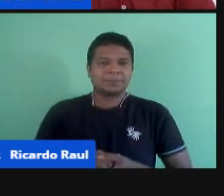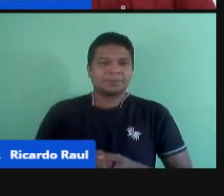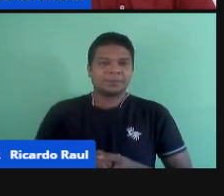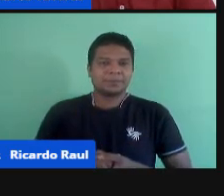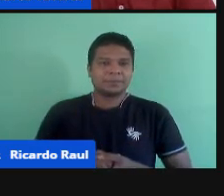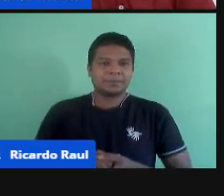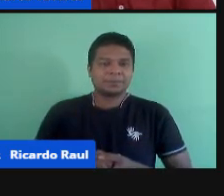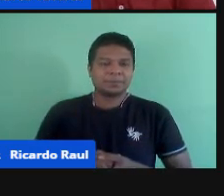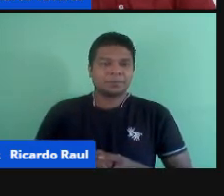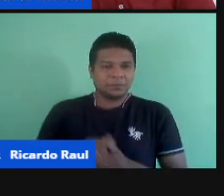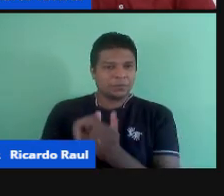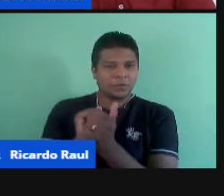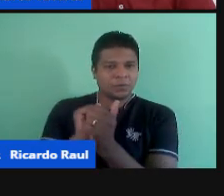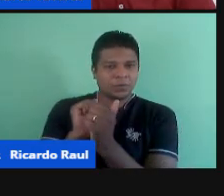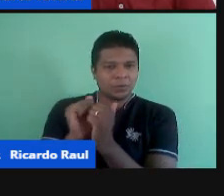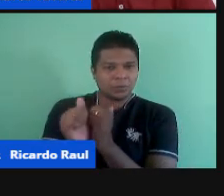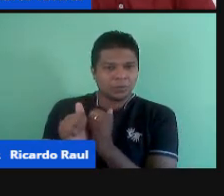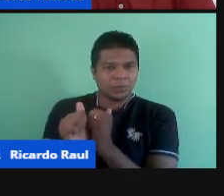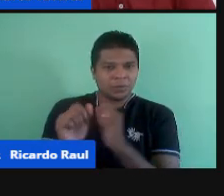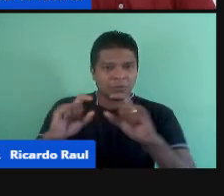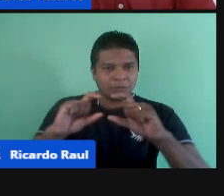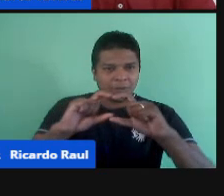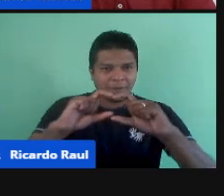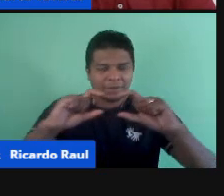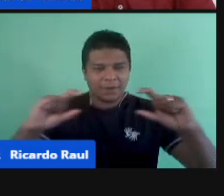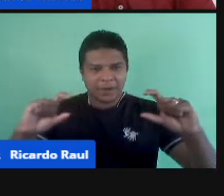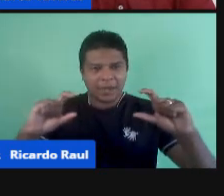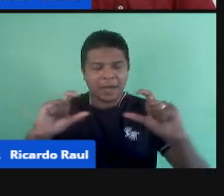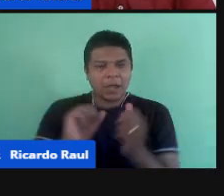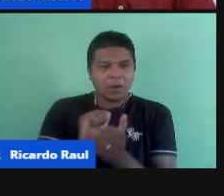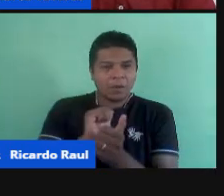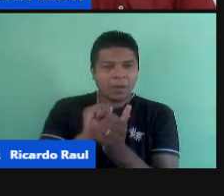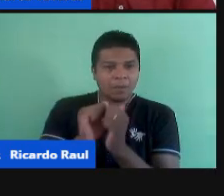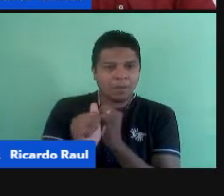O esporte tinha um slogan que dizia: esporte é cultura.